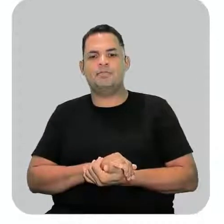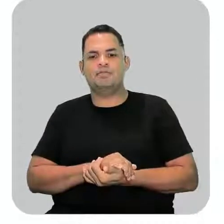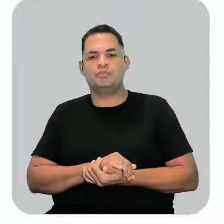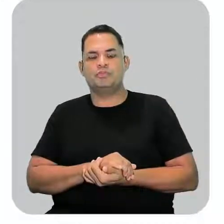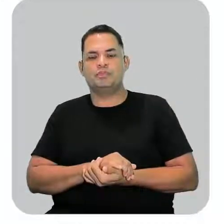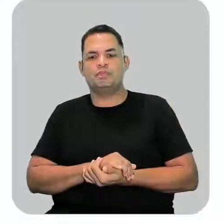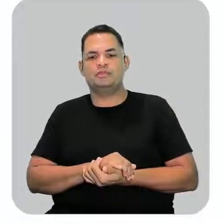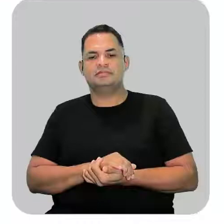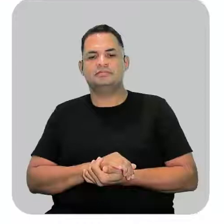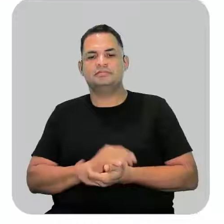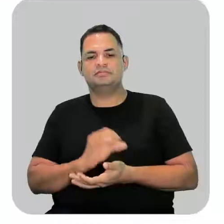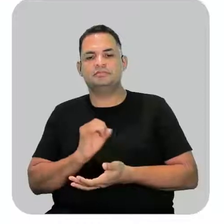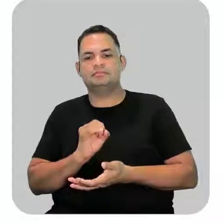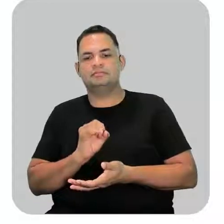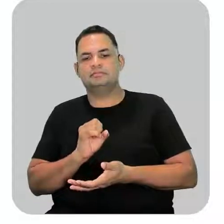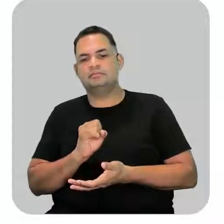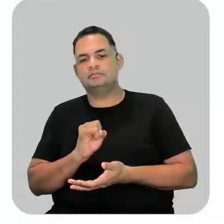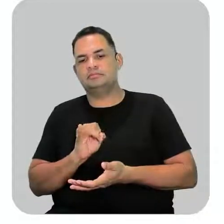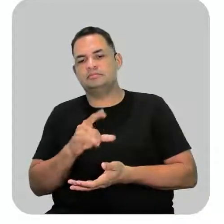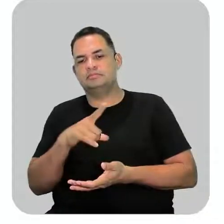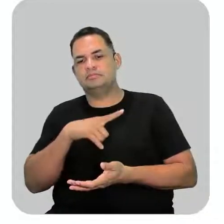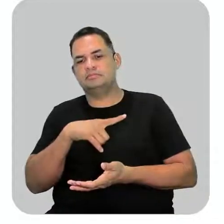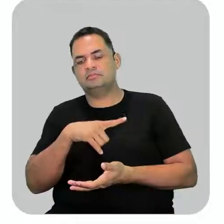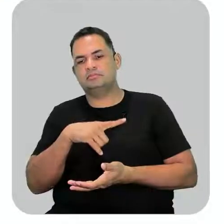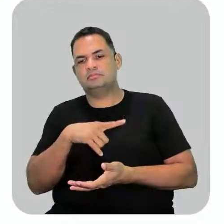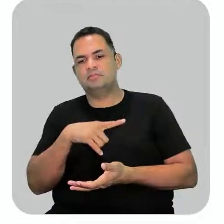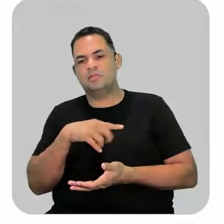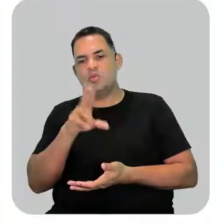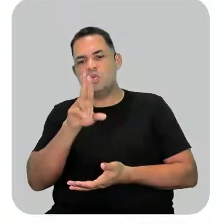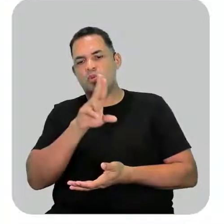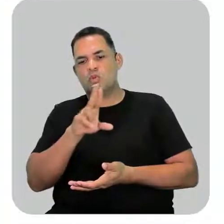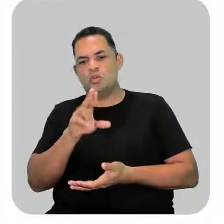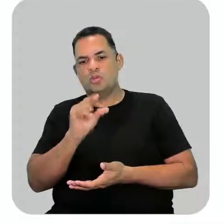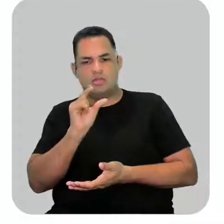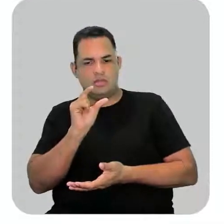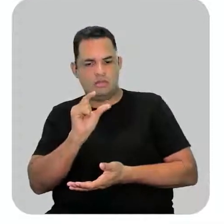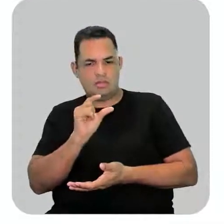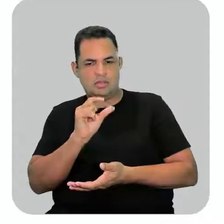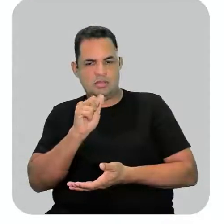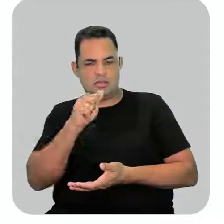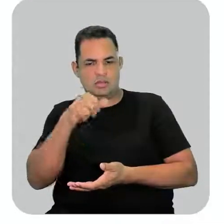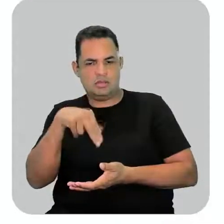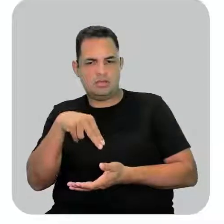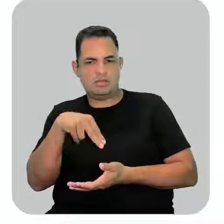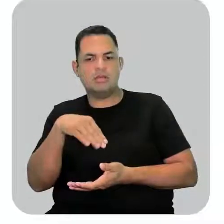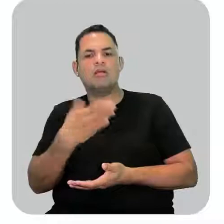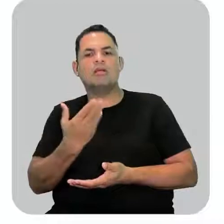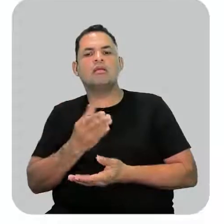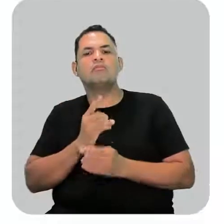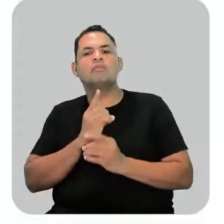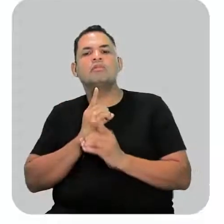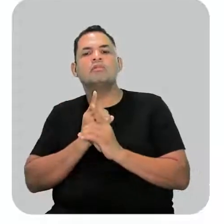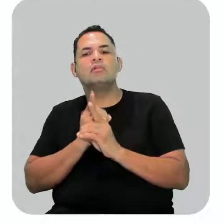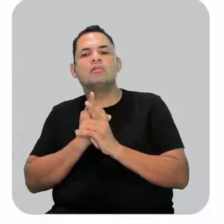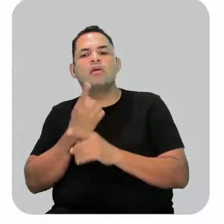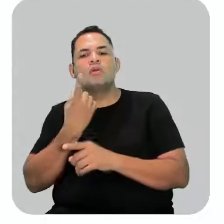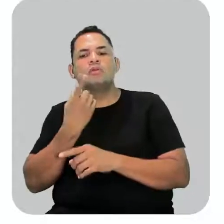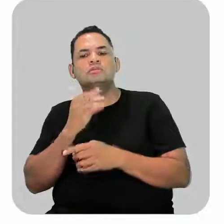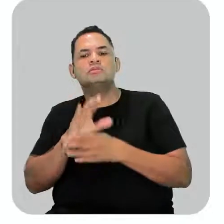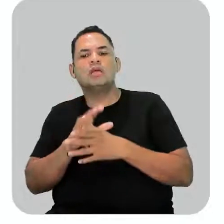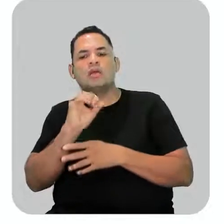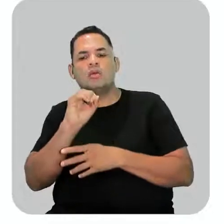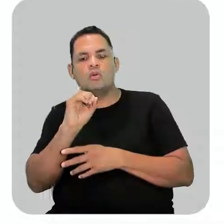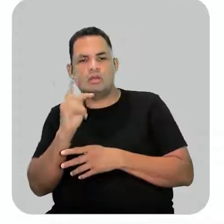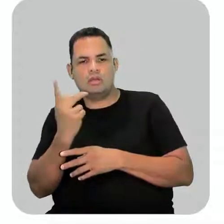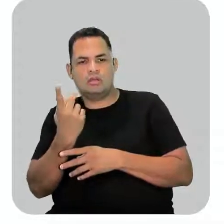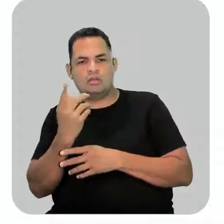Só tem ligação simples, então vou usar o infixo an e vou identificar onde está a hidroxila. Está aqui, ó, no carbono 2,